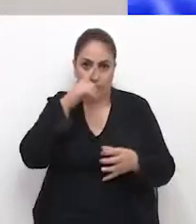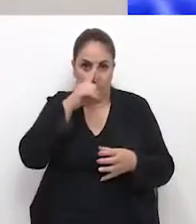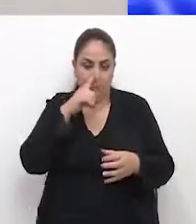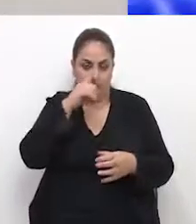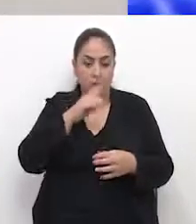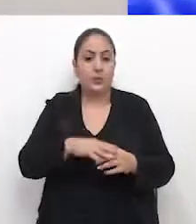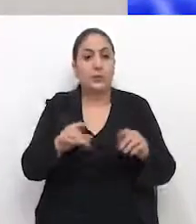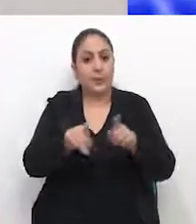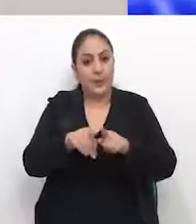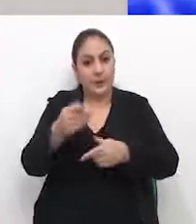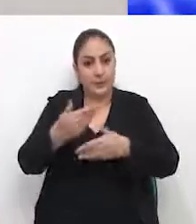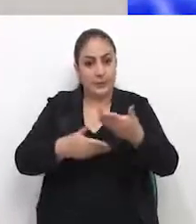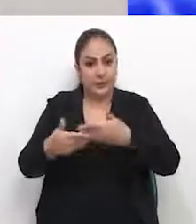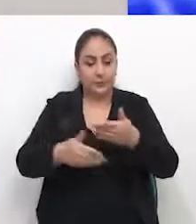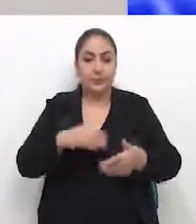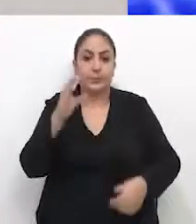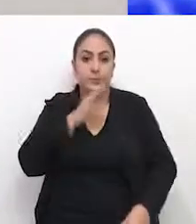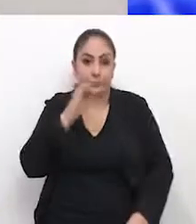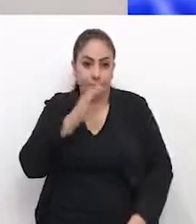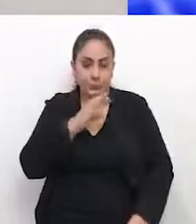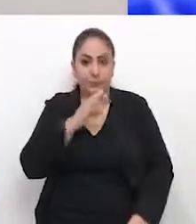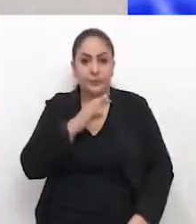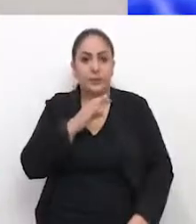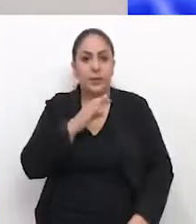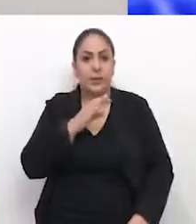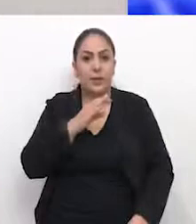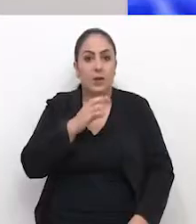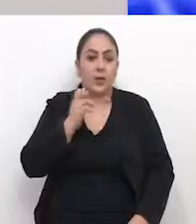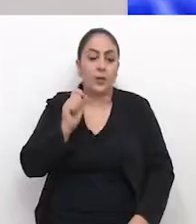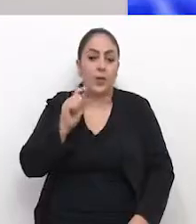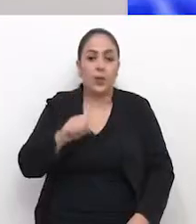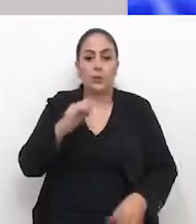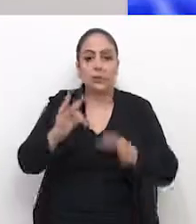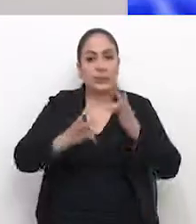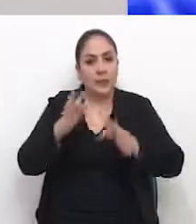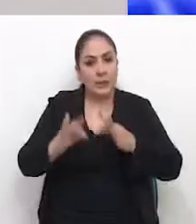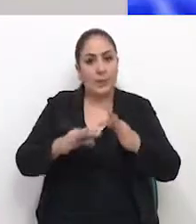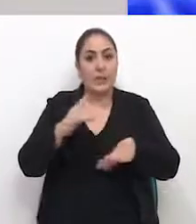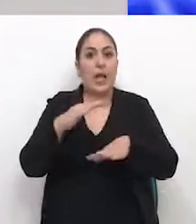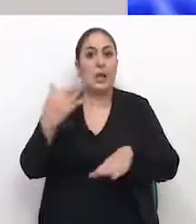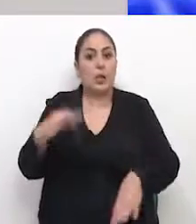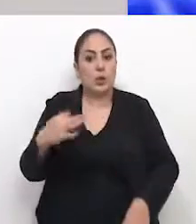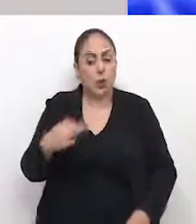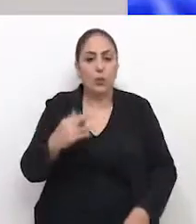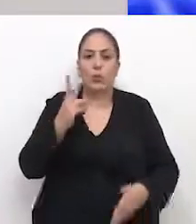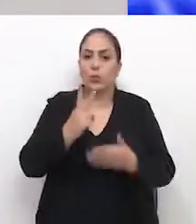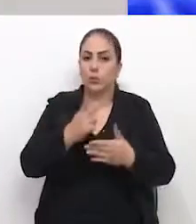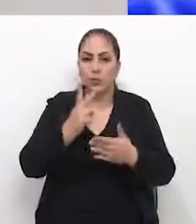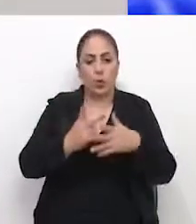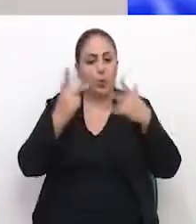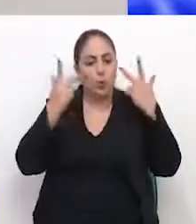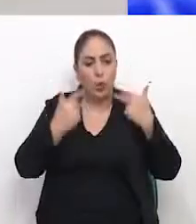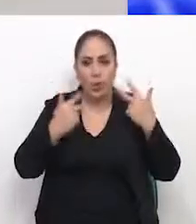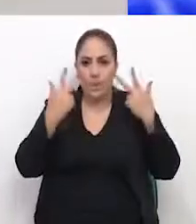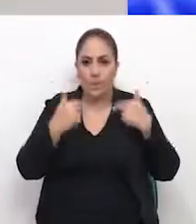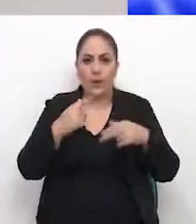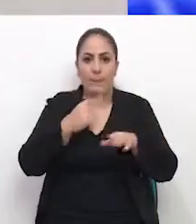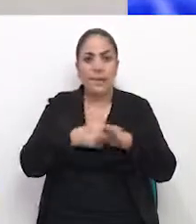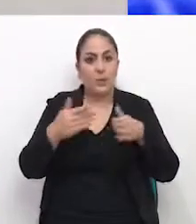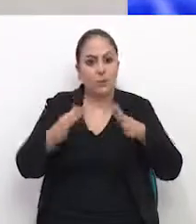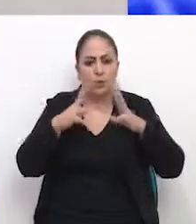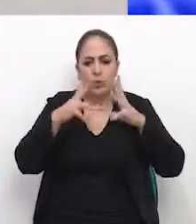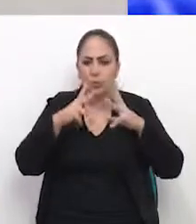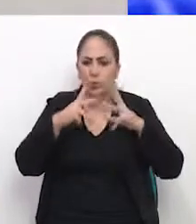no grupo de risco. E os atendimentos de urgência e emergência, ou seja, o tratamento da dor, seguem